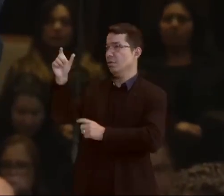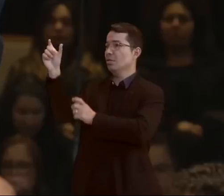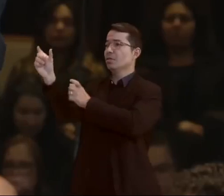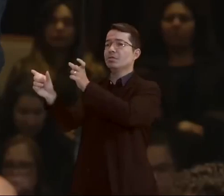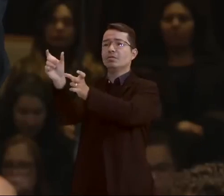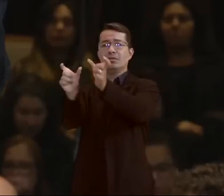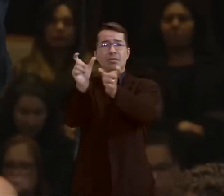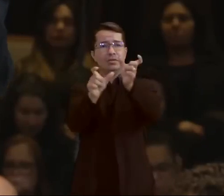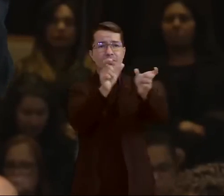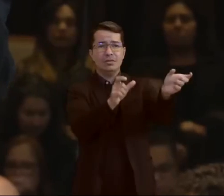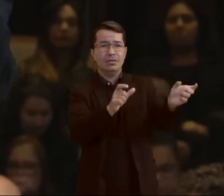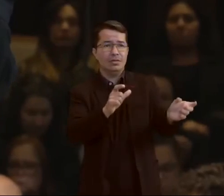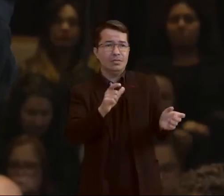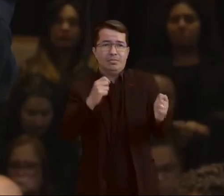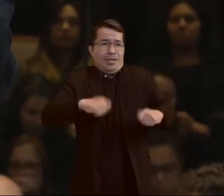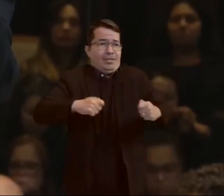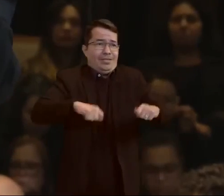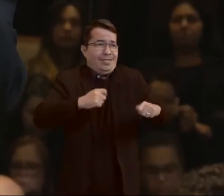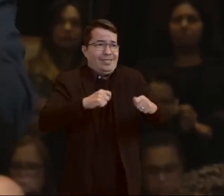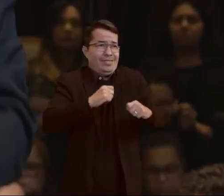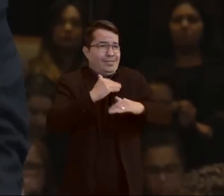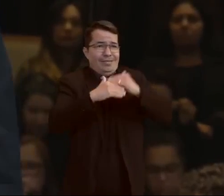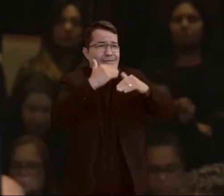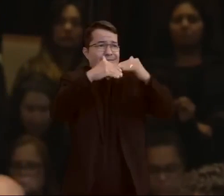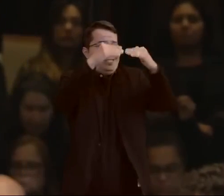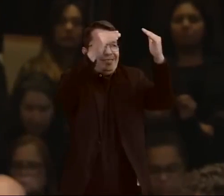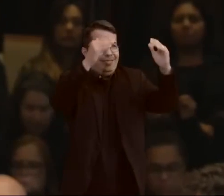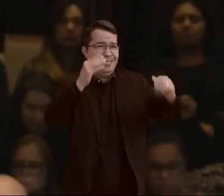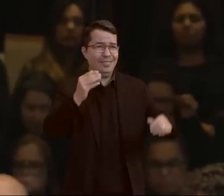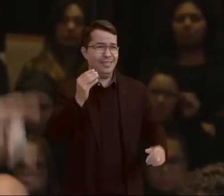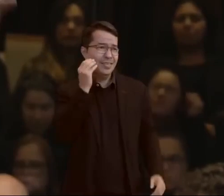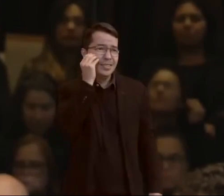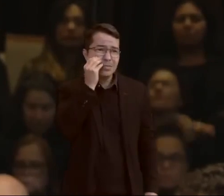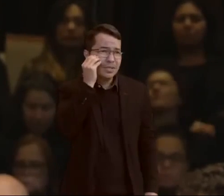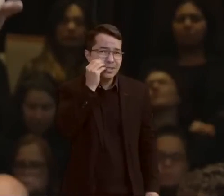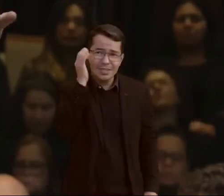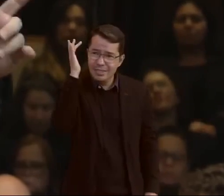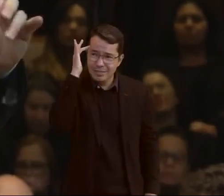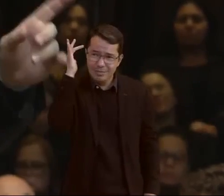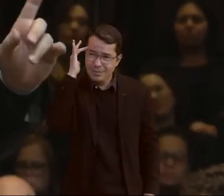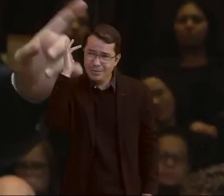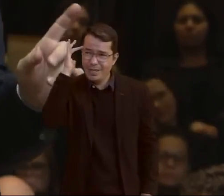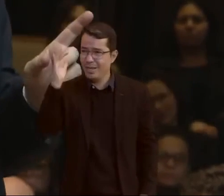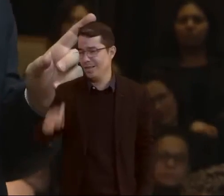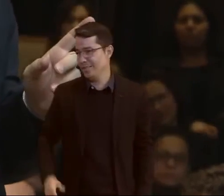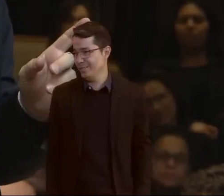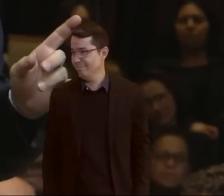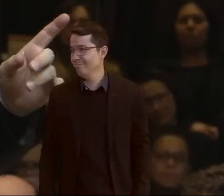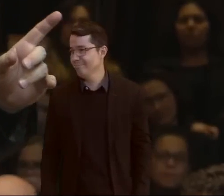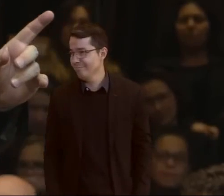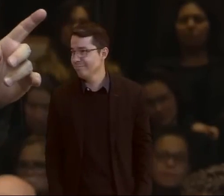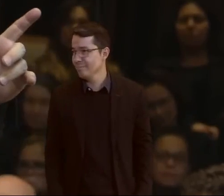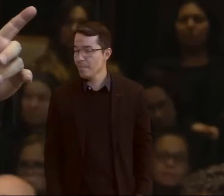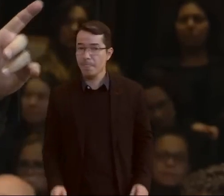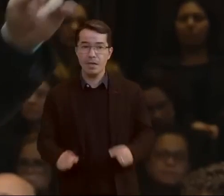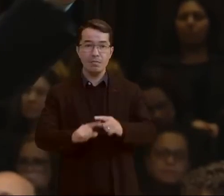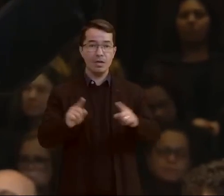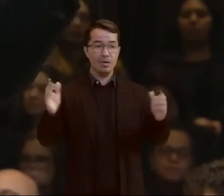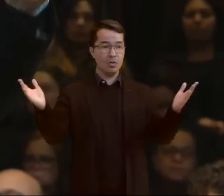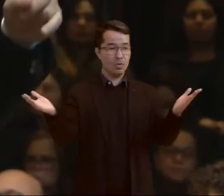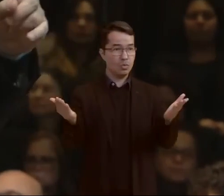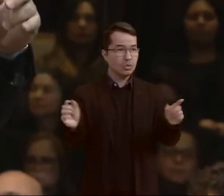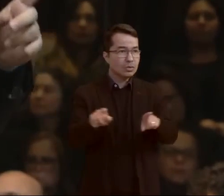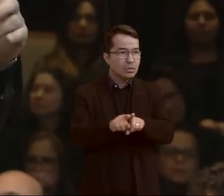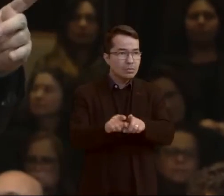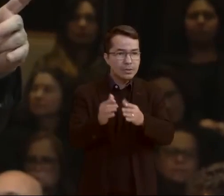Inclusive eu e você que precisamos amadurecer. Mas eu vou chamar também pessoas a quem o Espírito Santo está falando, porque